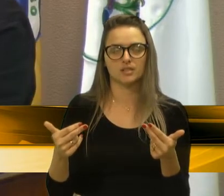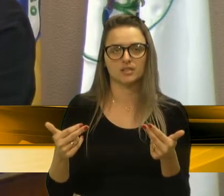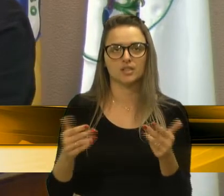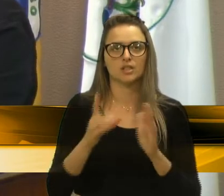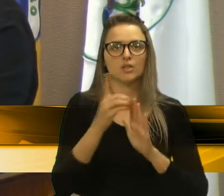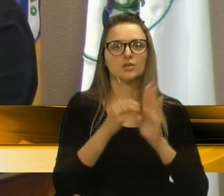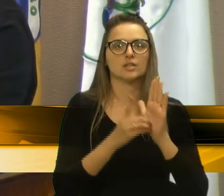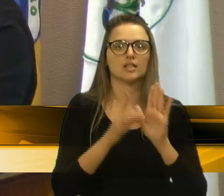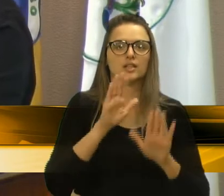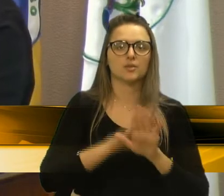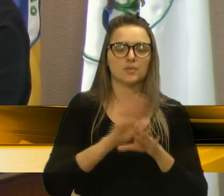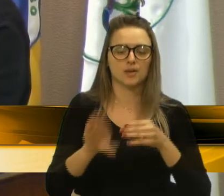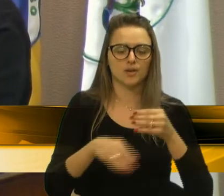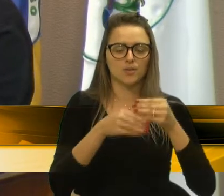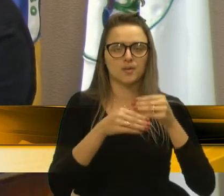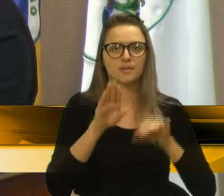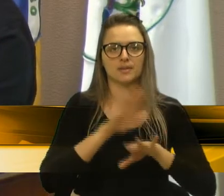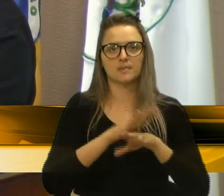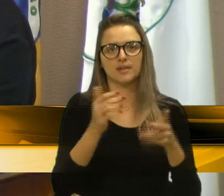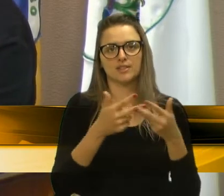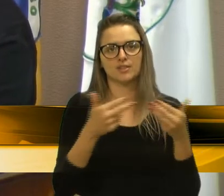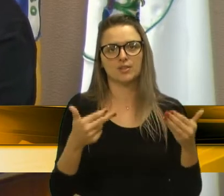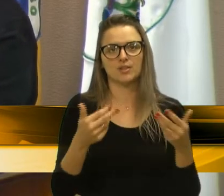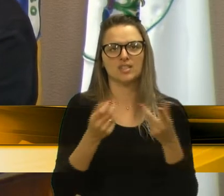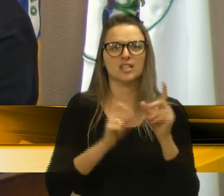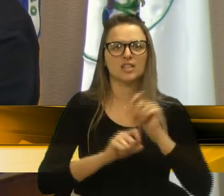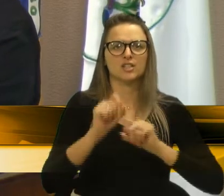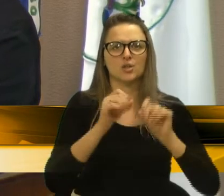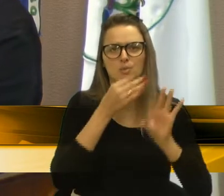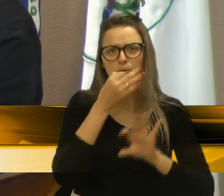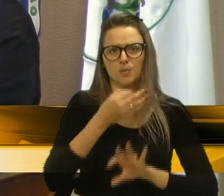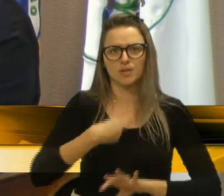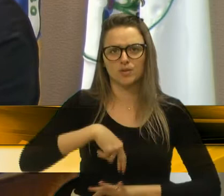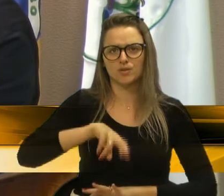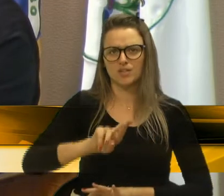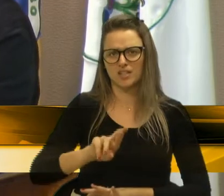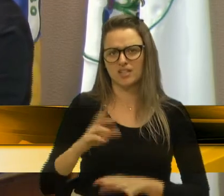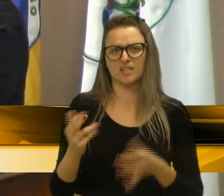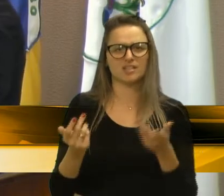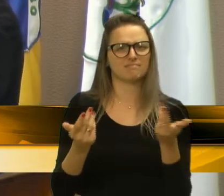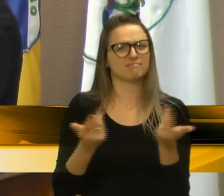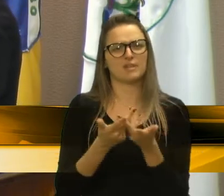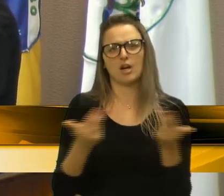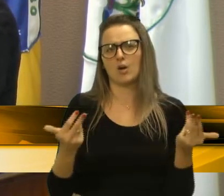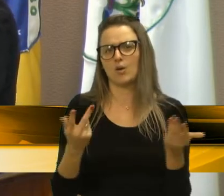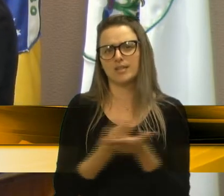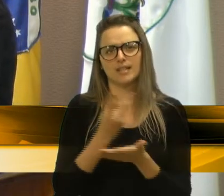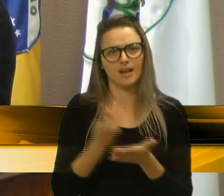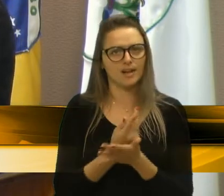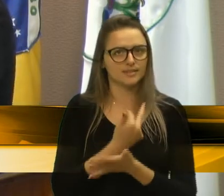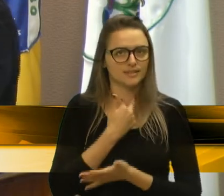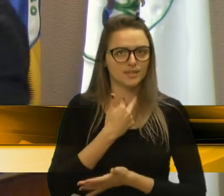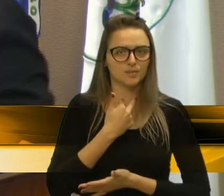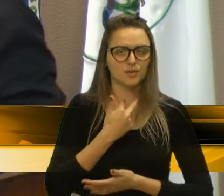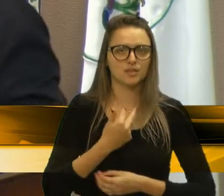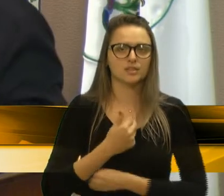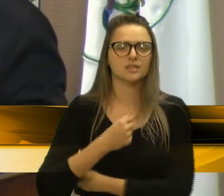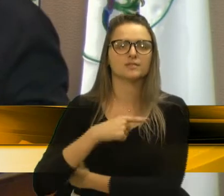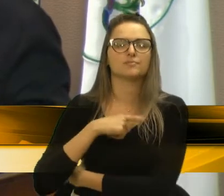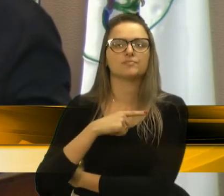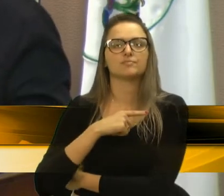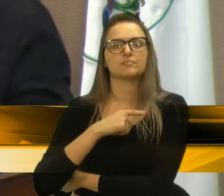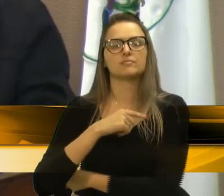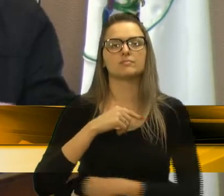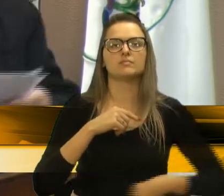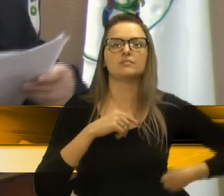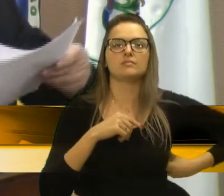inclui mais coisas, inclui manifestações religiosas e assim por diante, né? De forma totalmente irregular. Eu tenho aqui as cópias também,